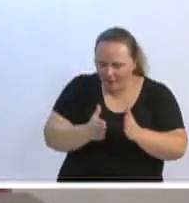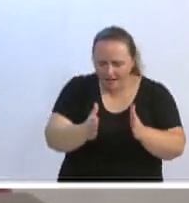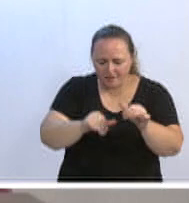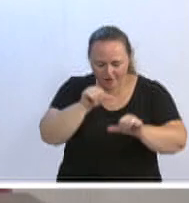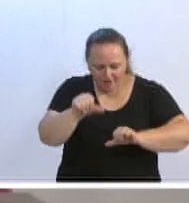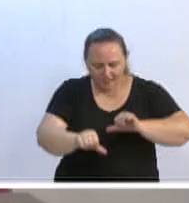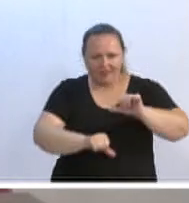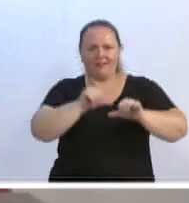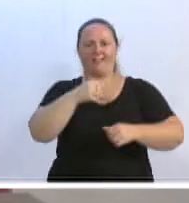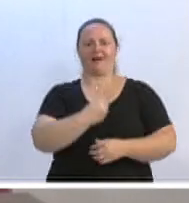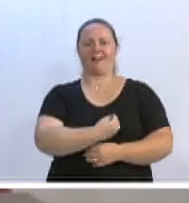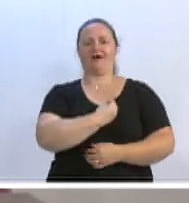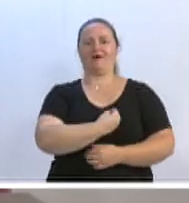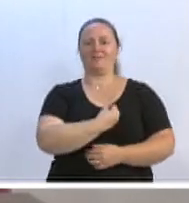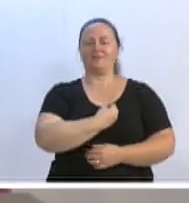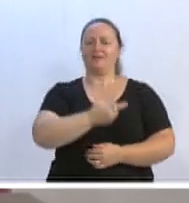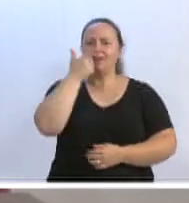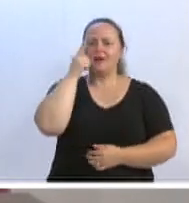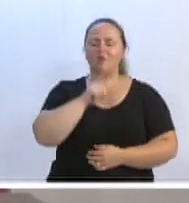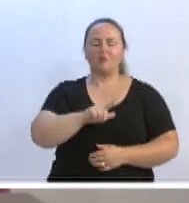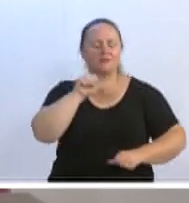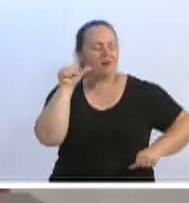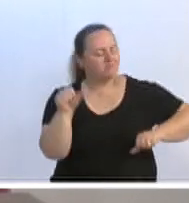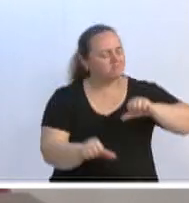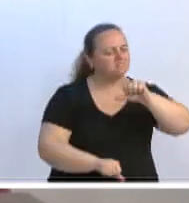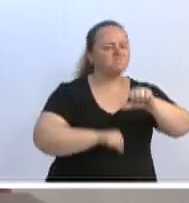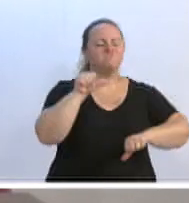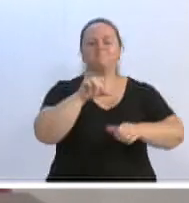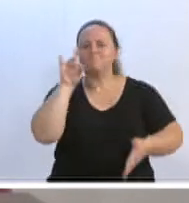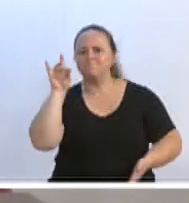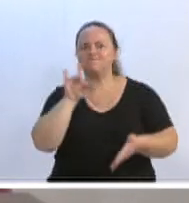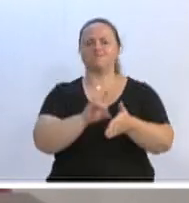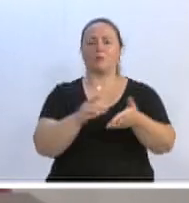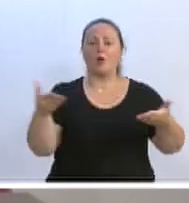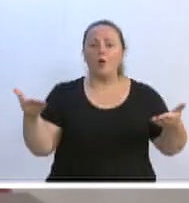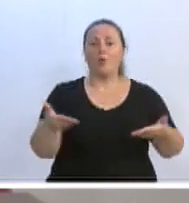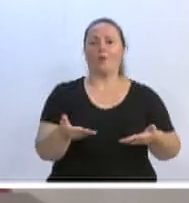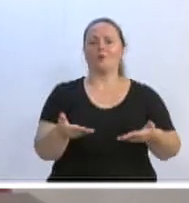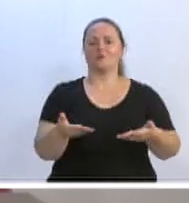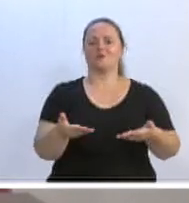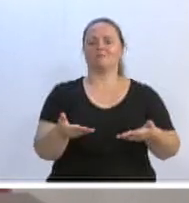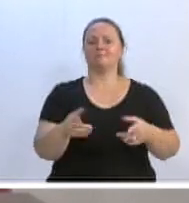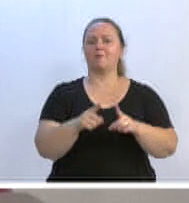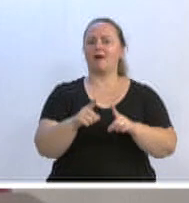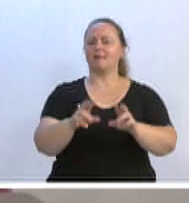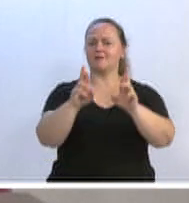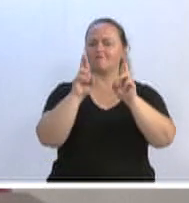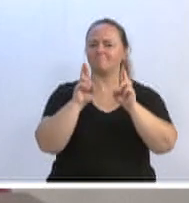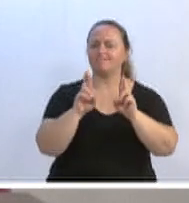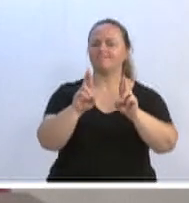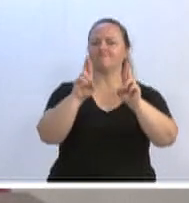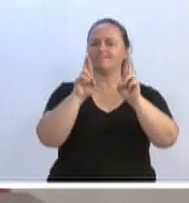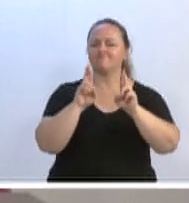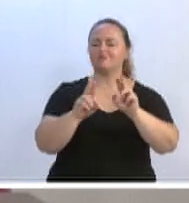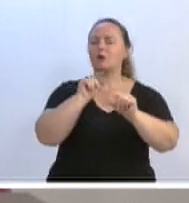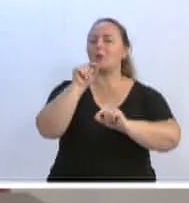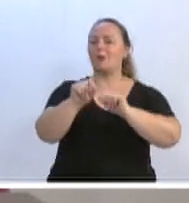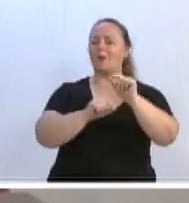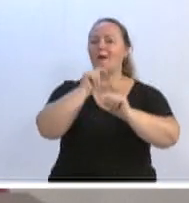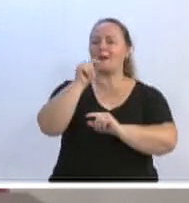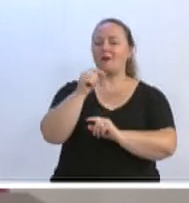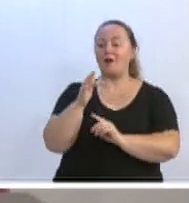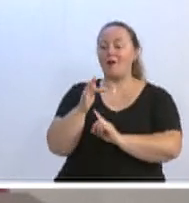e com a esperança de terem suas vidas transformadas aqui na terra, no hoje, mas também a esperança viva de que um